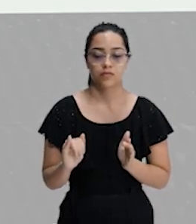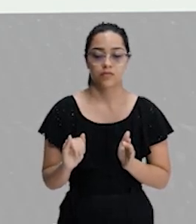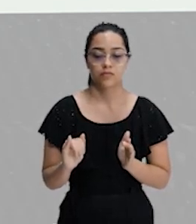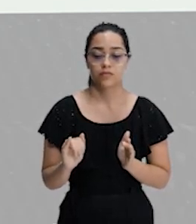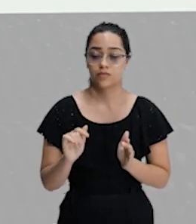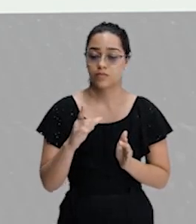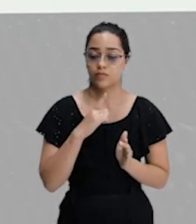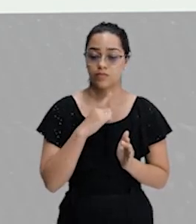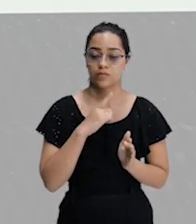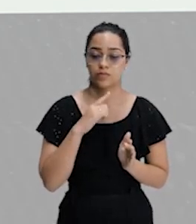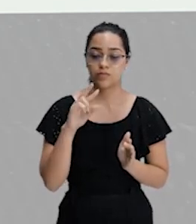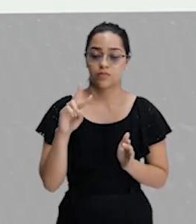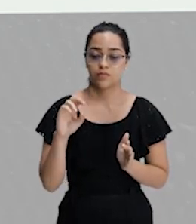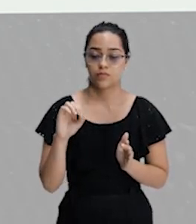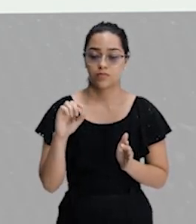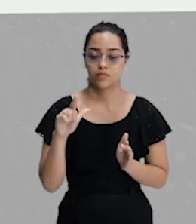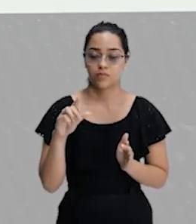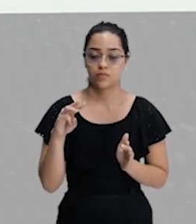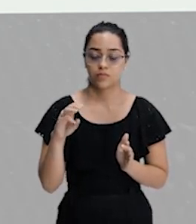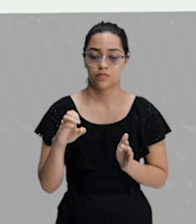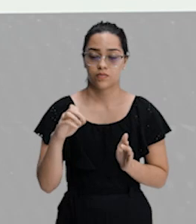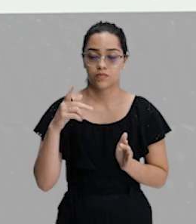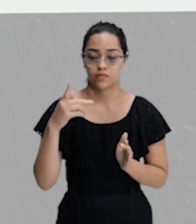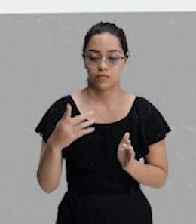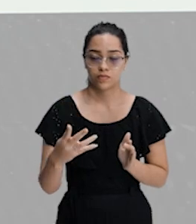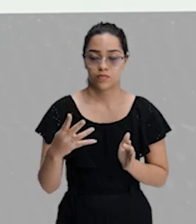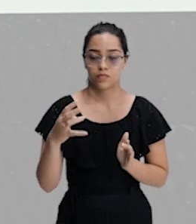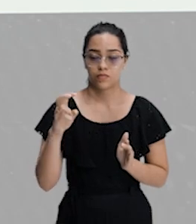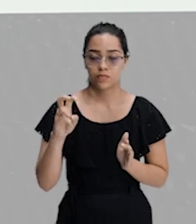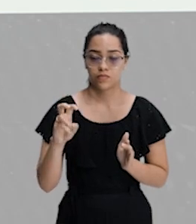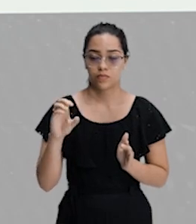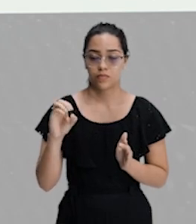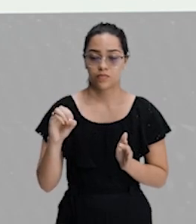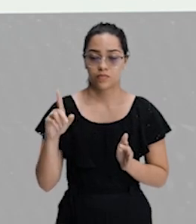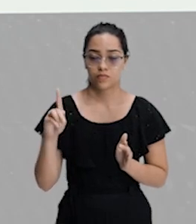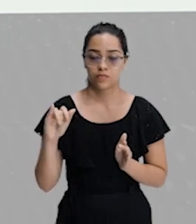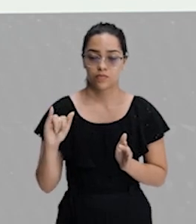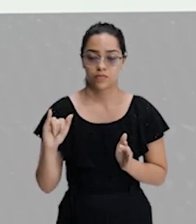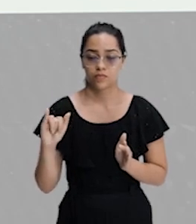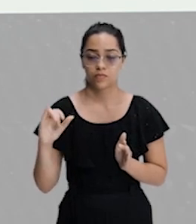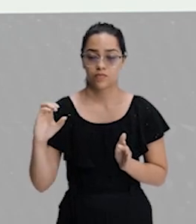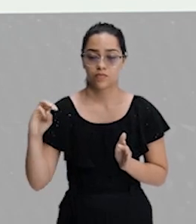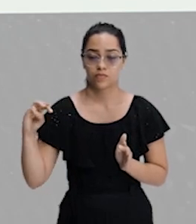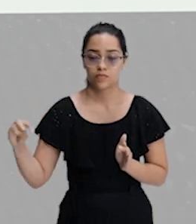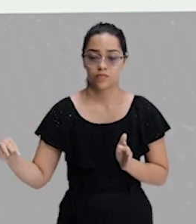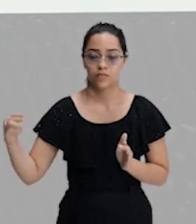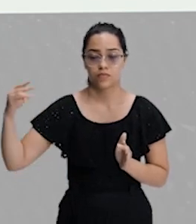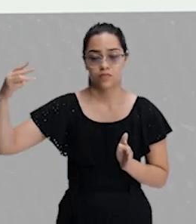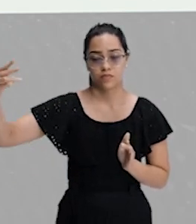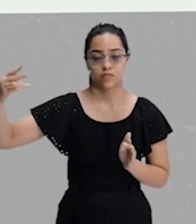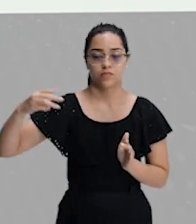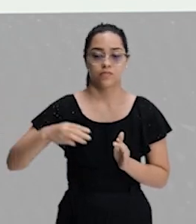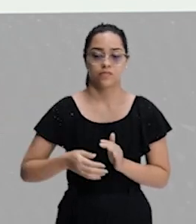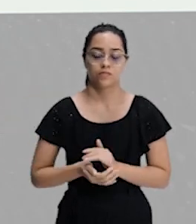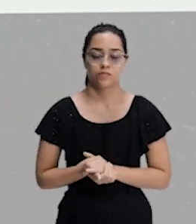Eu vou ter que o volume é de 450 π centímetros